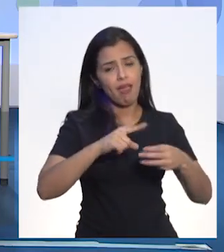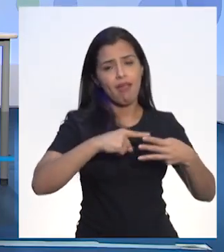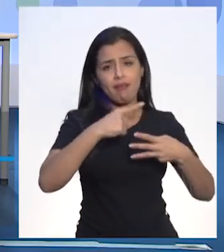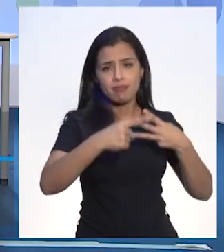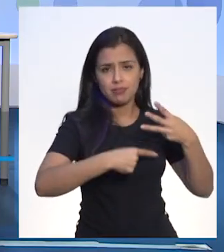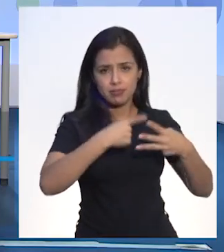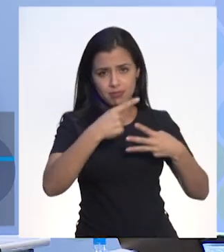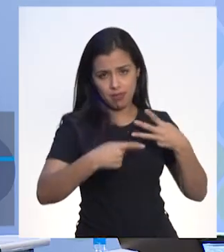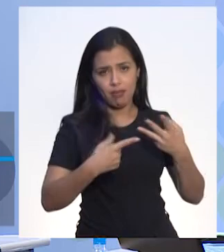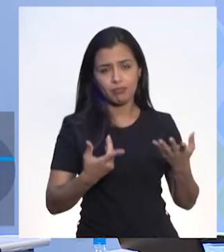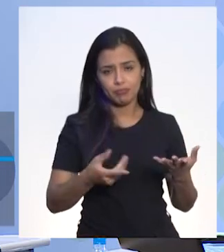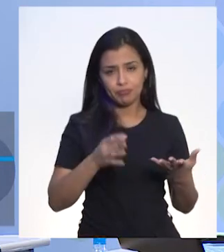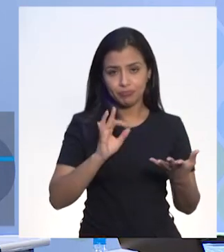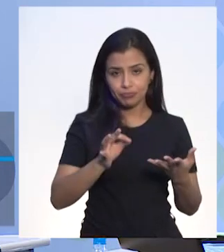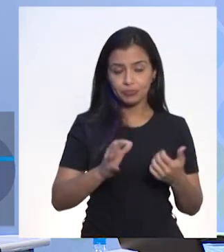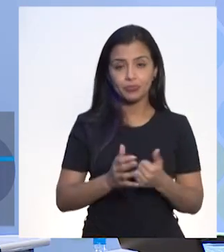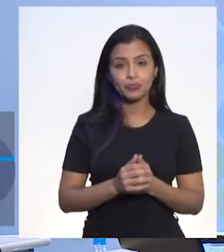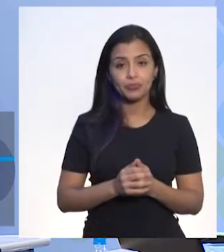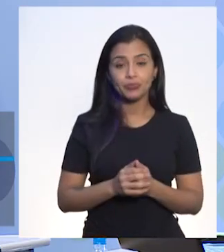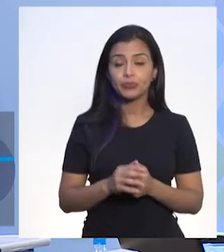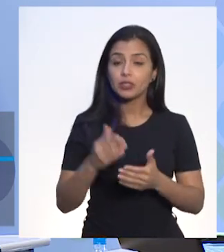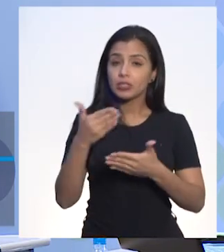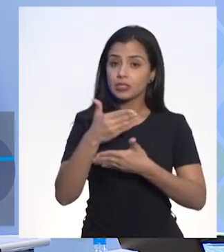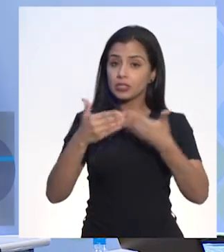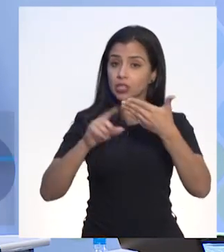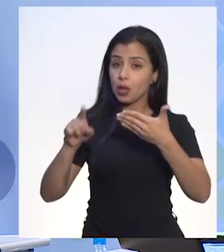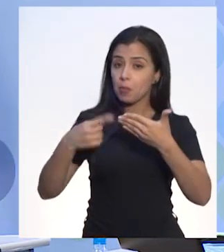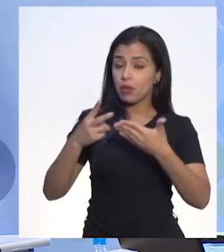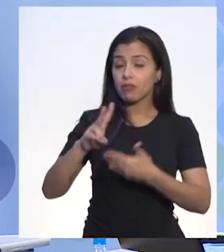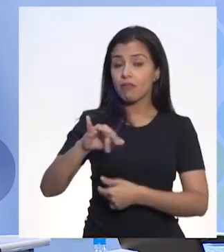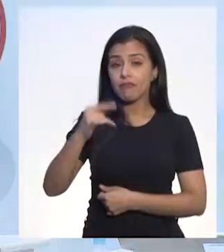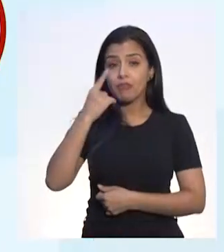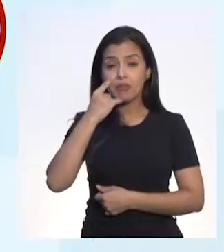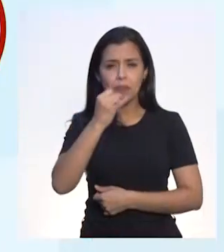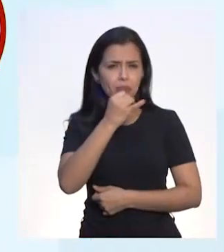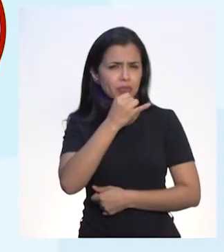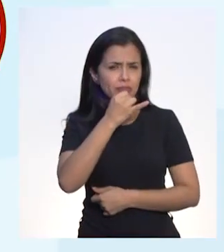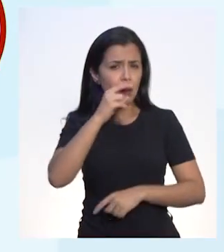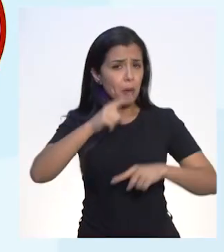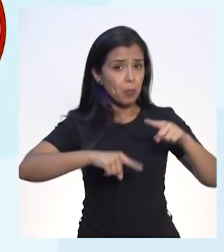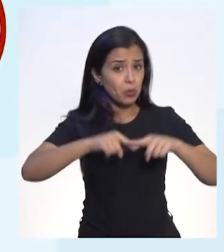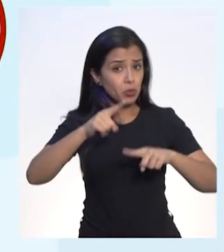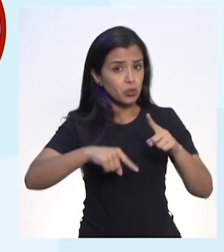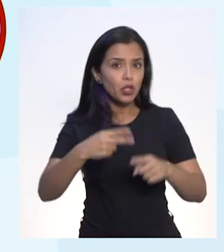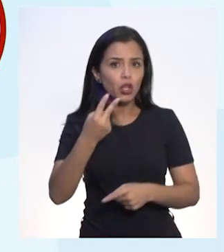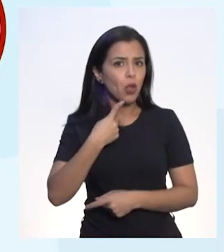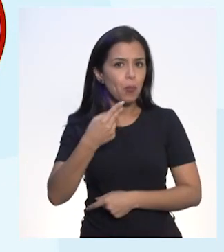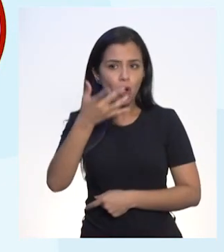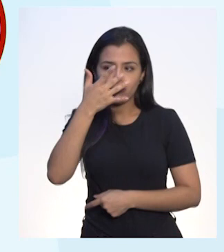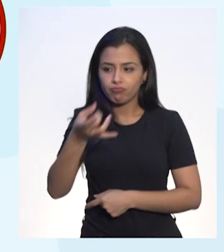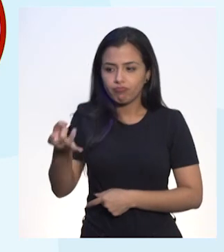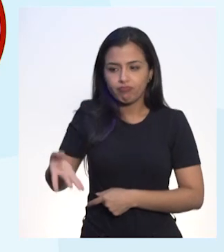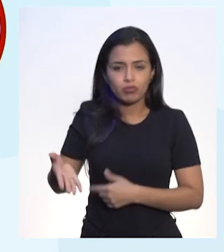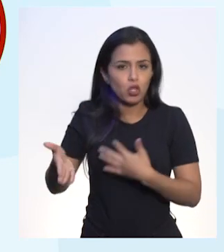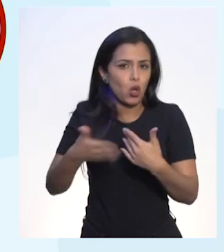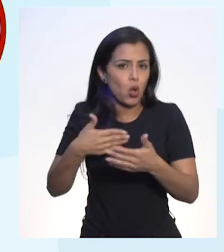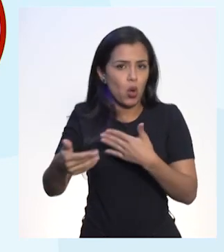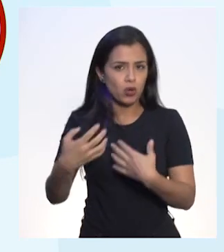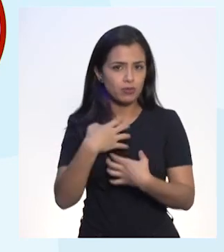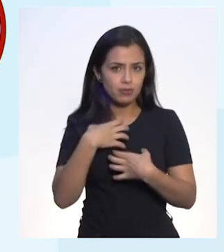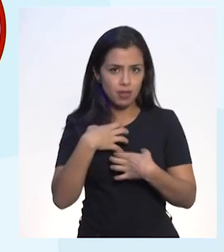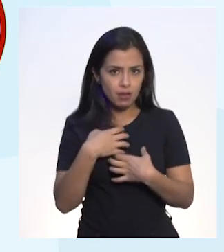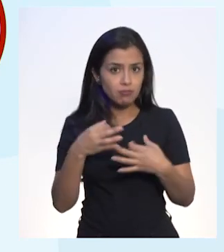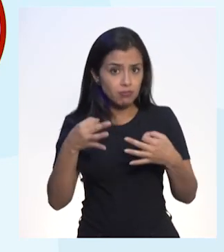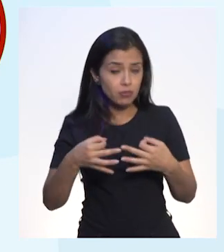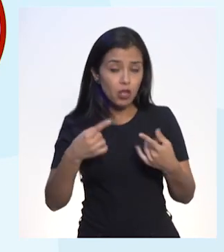processo de reversão. Né? Então, na próxima tela, por exemplo, a gente vai ver alguns produtos, né, que não podem ser jogados aí como resíduos comuns, né,